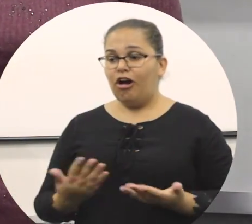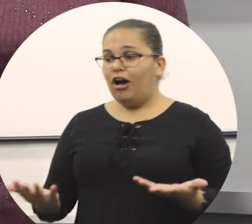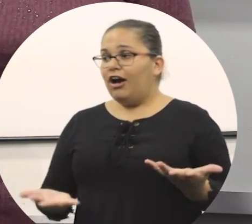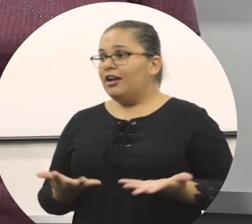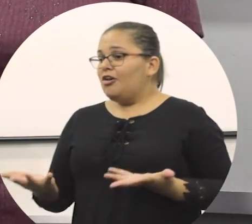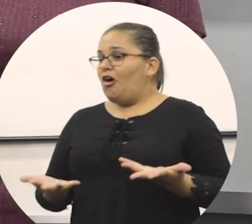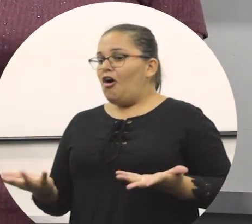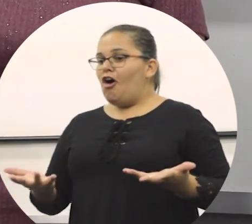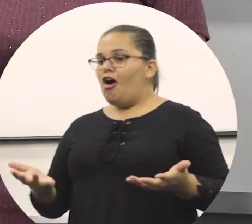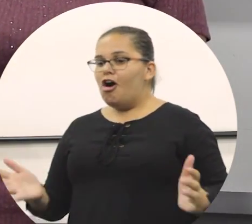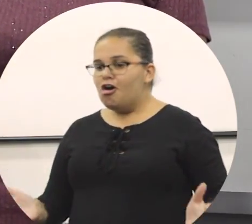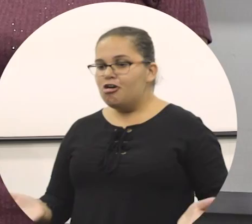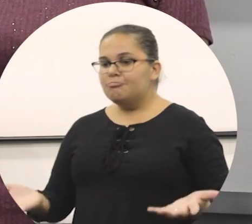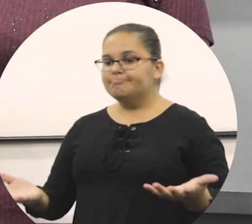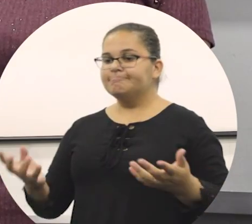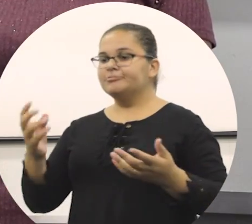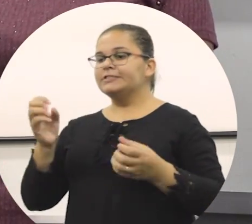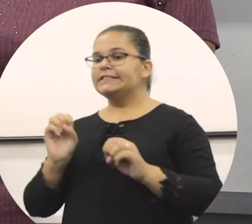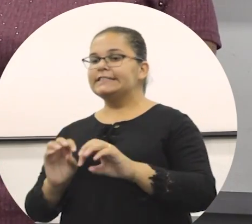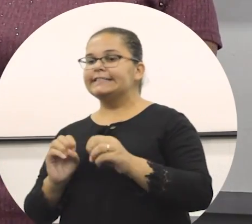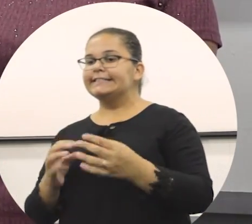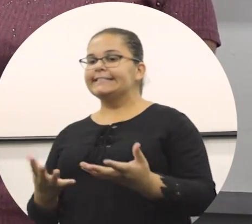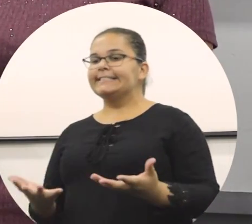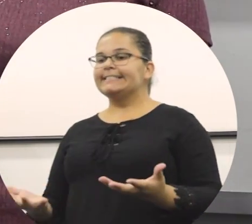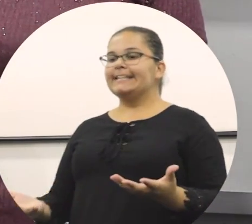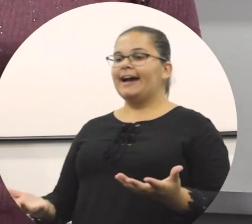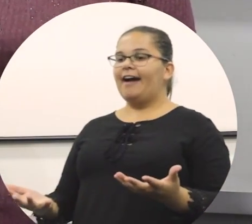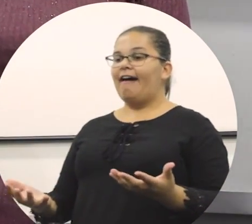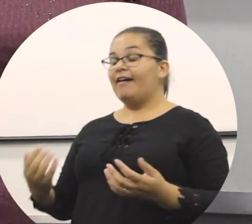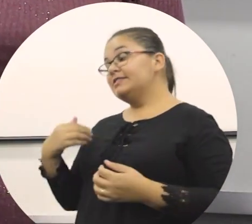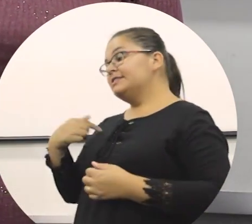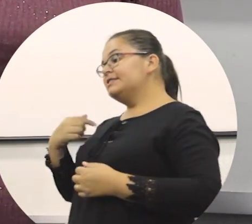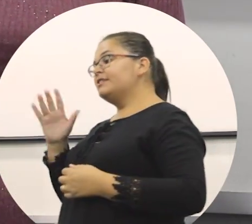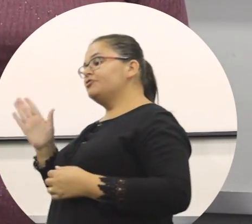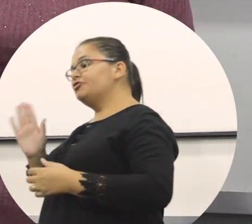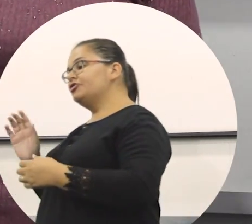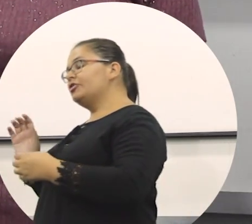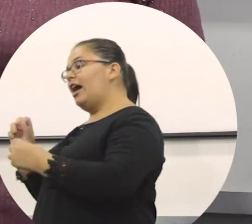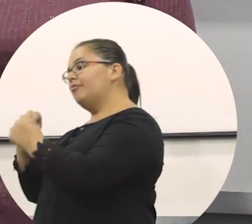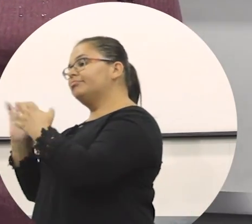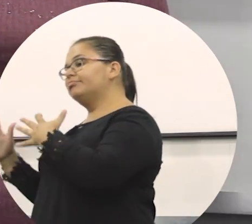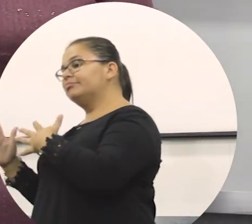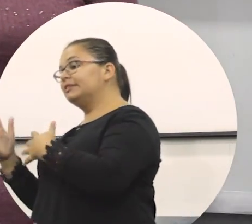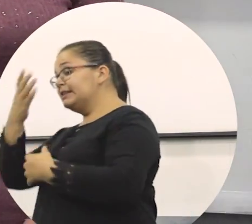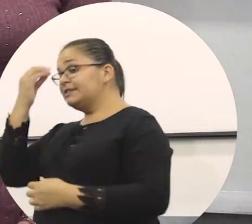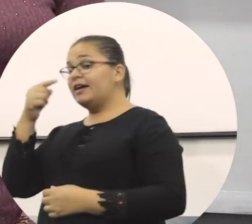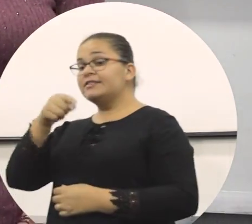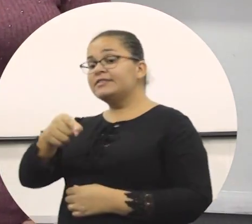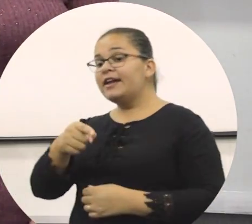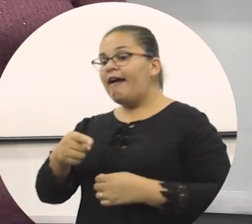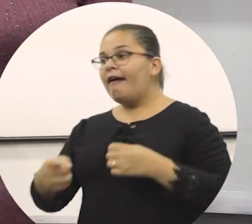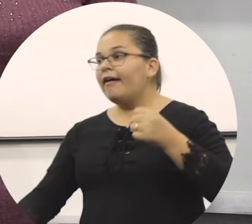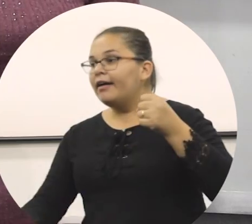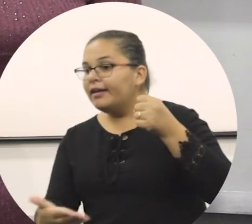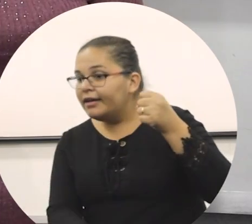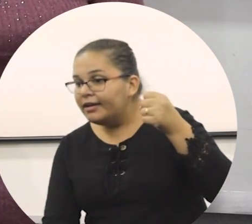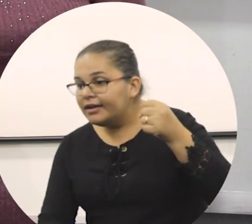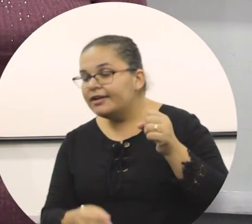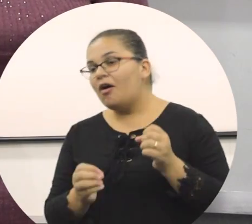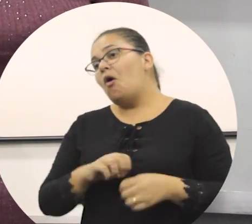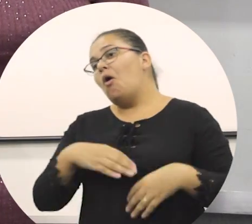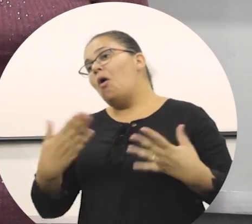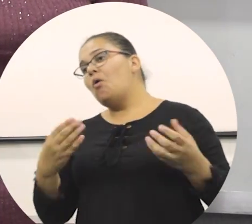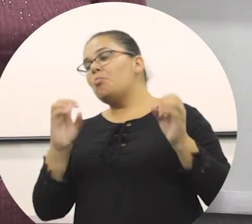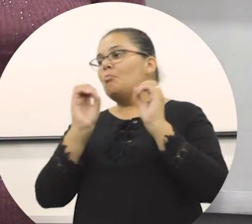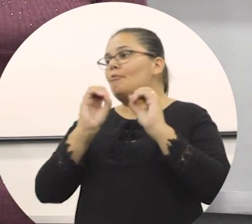com o surdo adulto num nível mais elaborado de língua e nós esquecemos que este sujeito, sim, chega para a escola, não